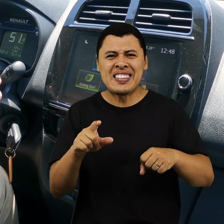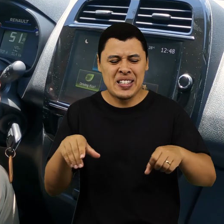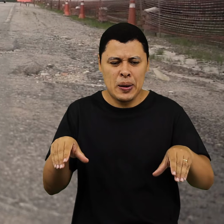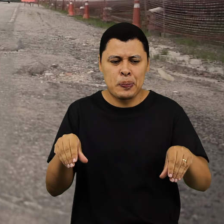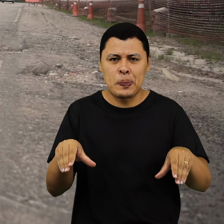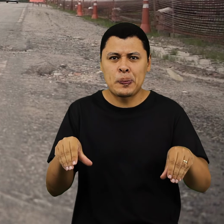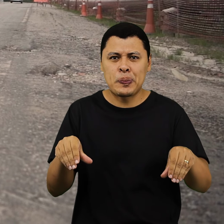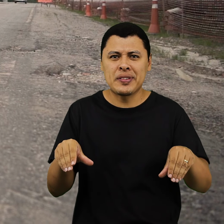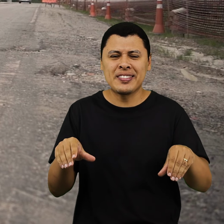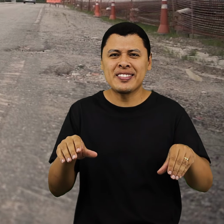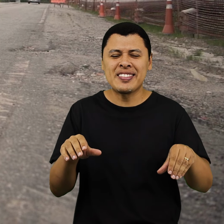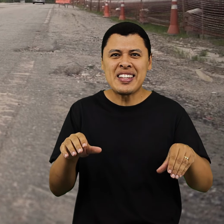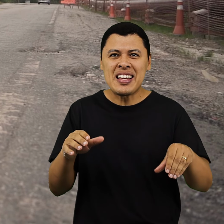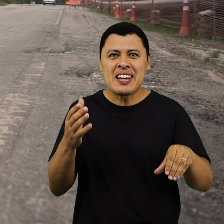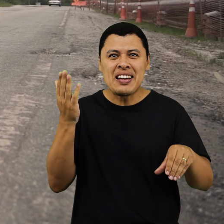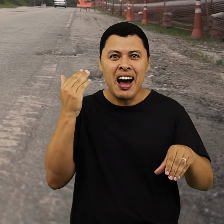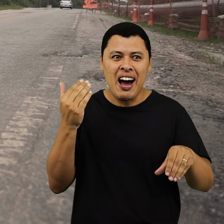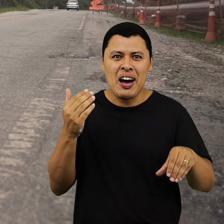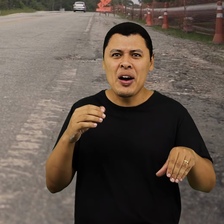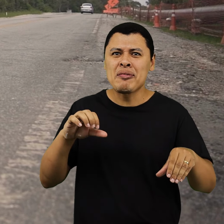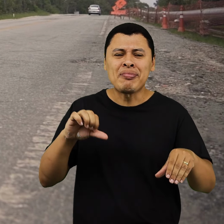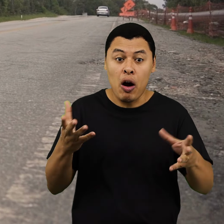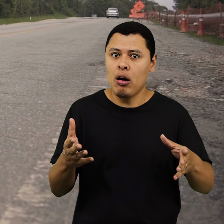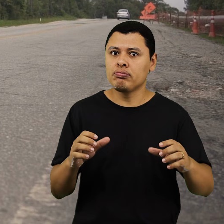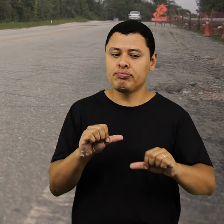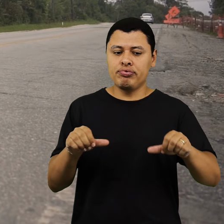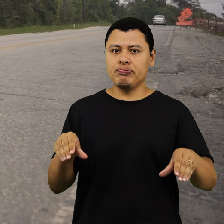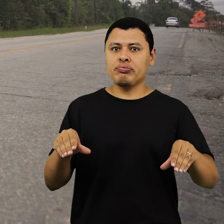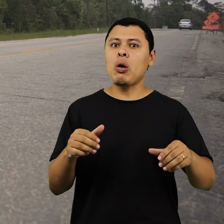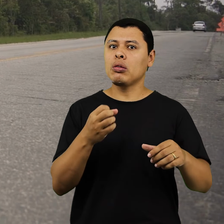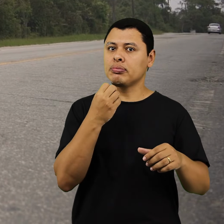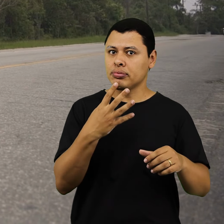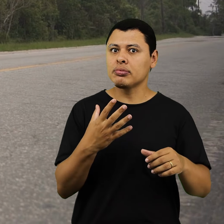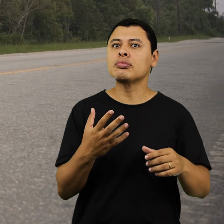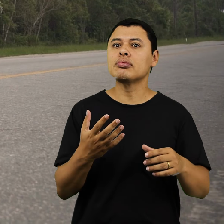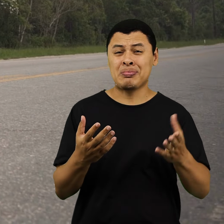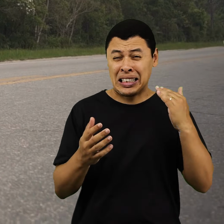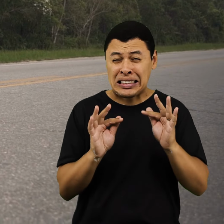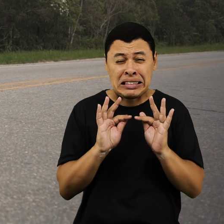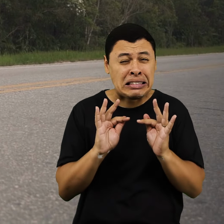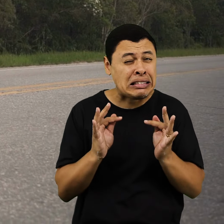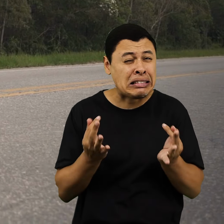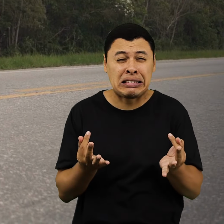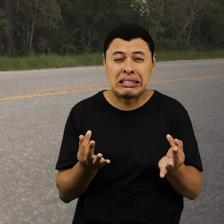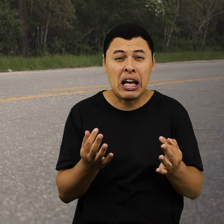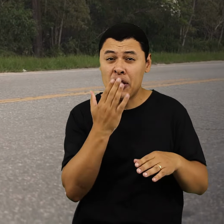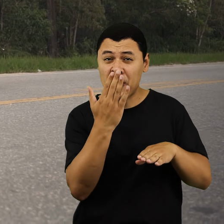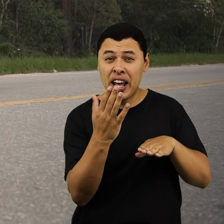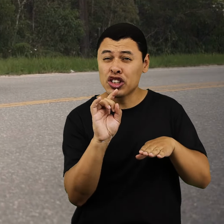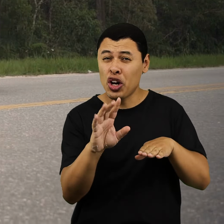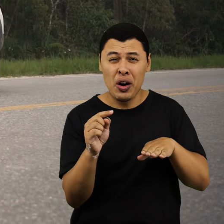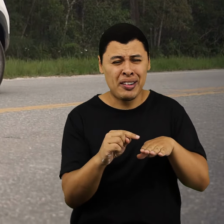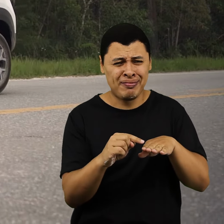aquela área ventilada entre as duas faces do disco. Era um disco simples na dianteira,